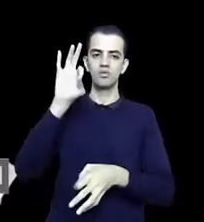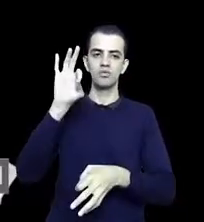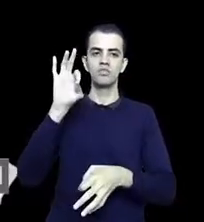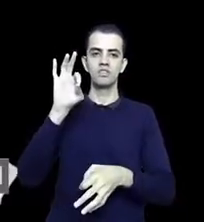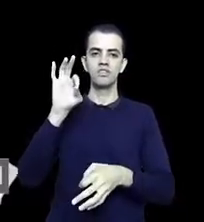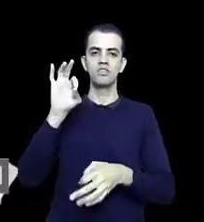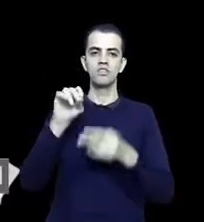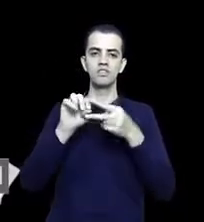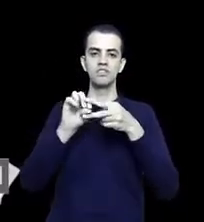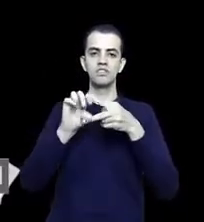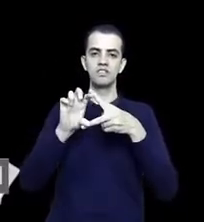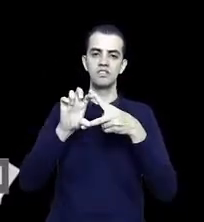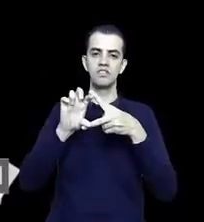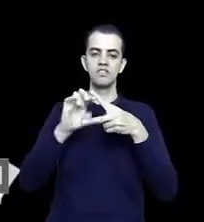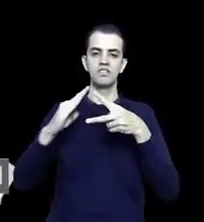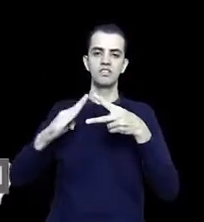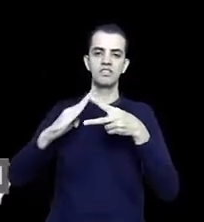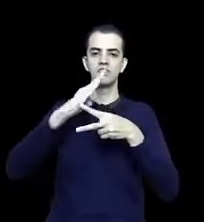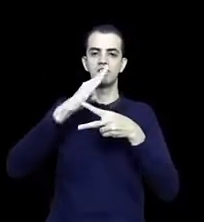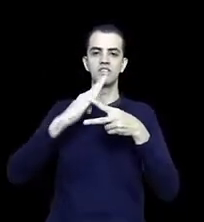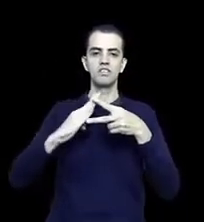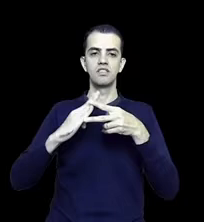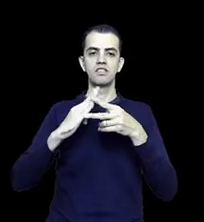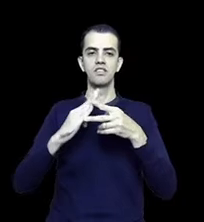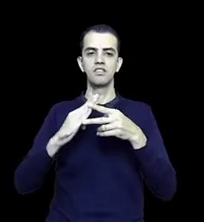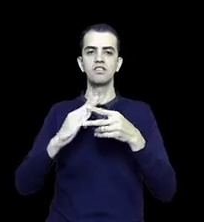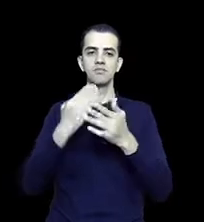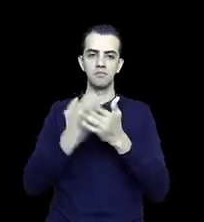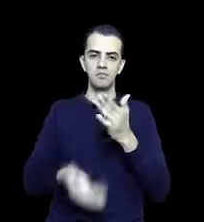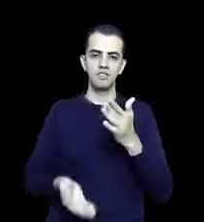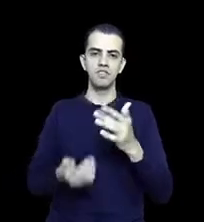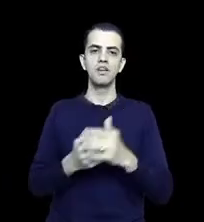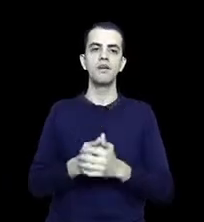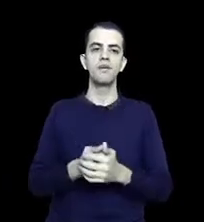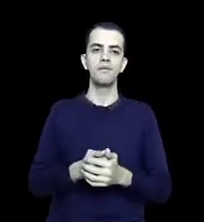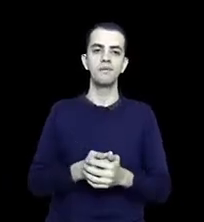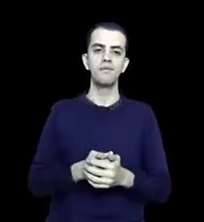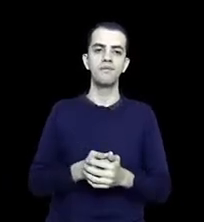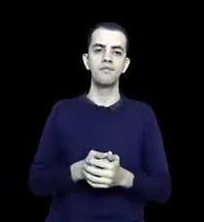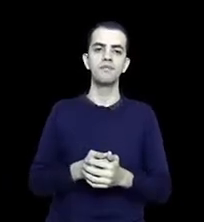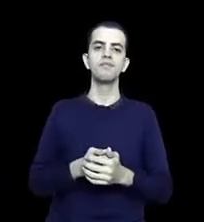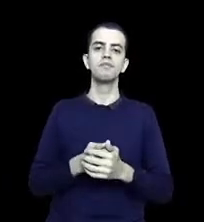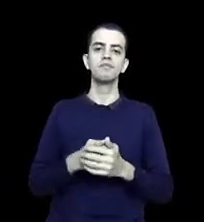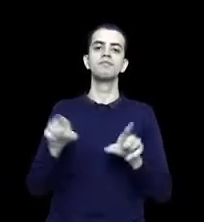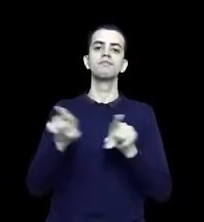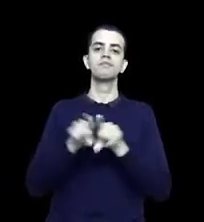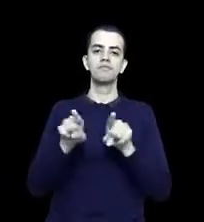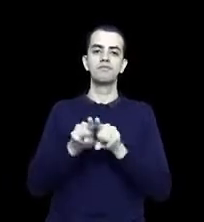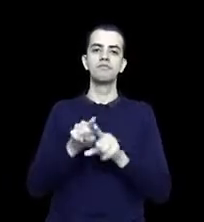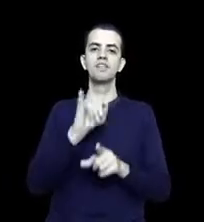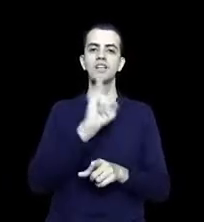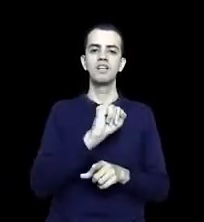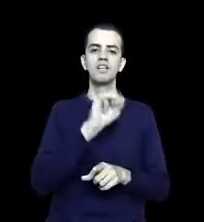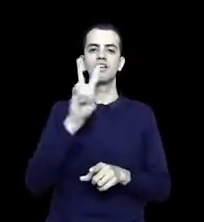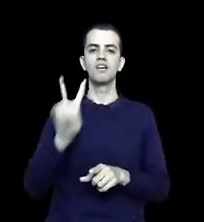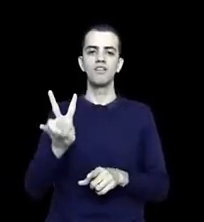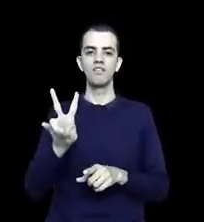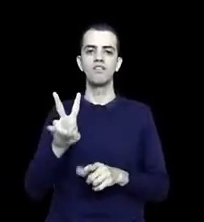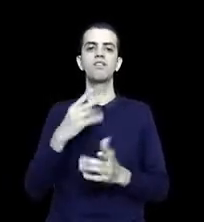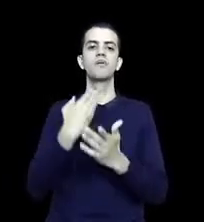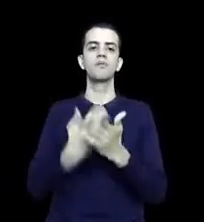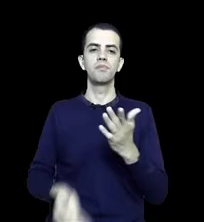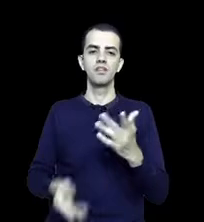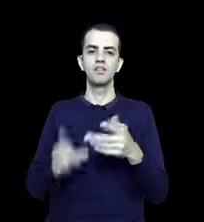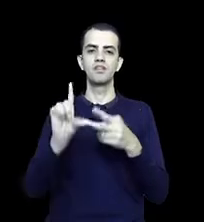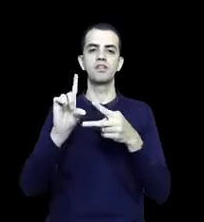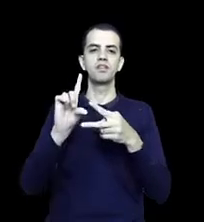inclinação radial também teve uma perda, a inclinação volar também teve uma perda significativa,